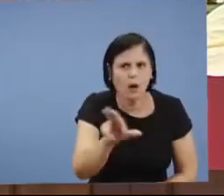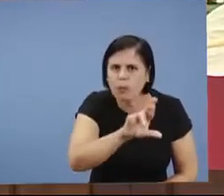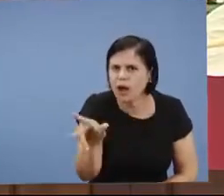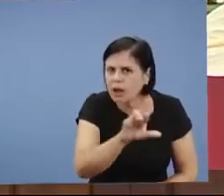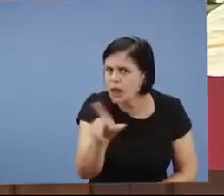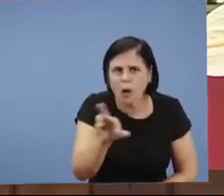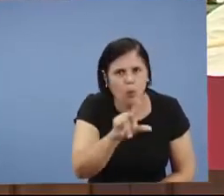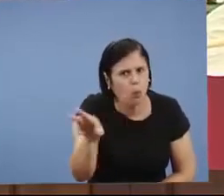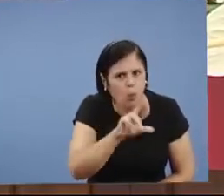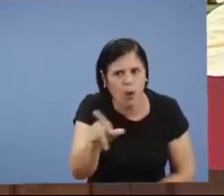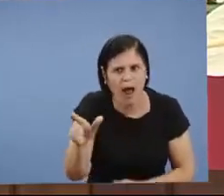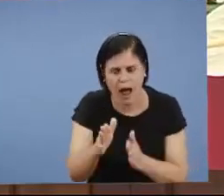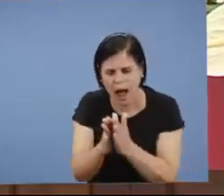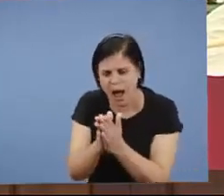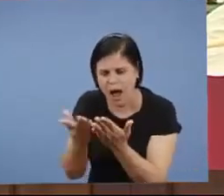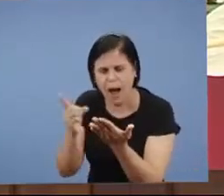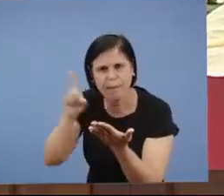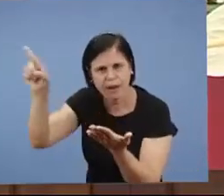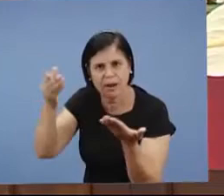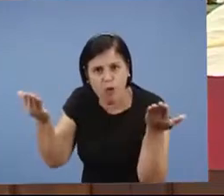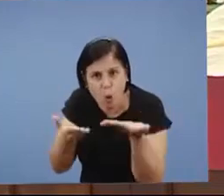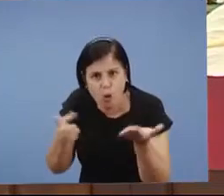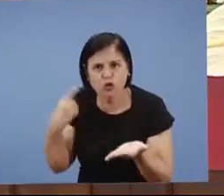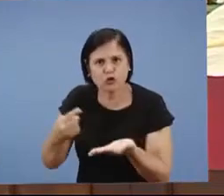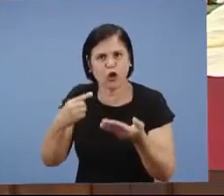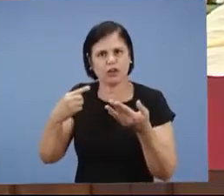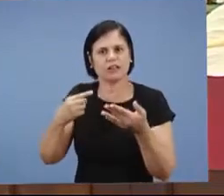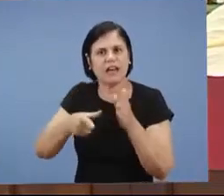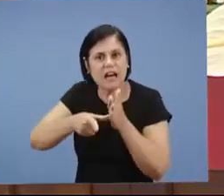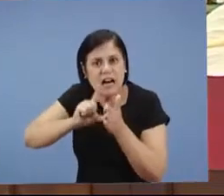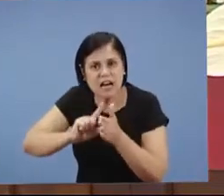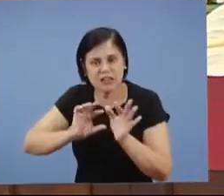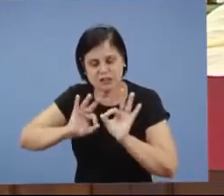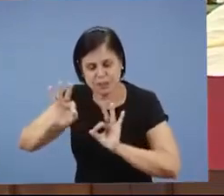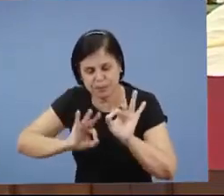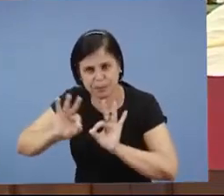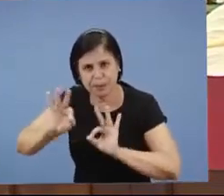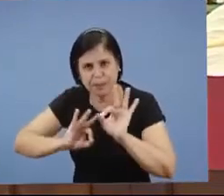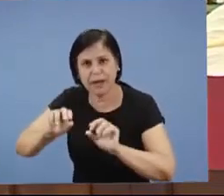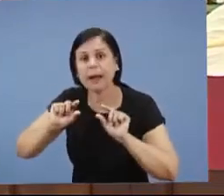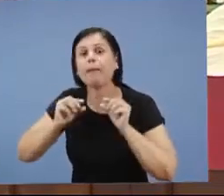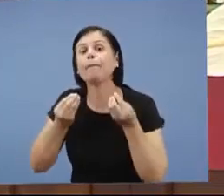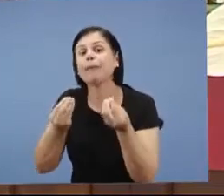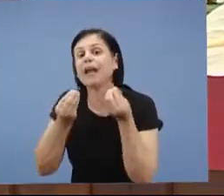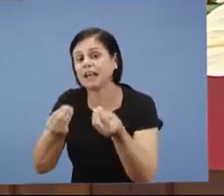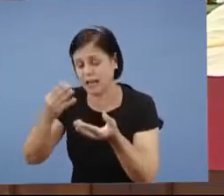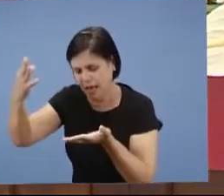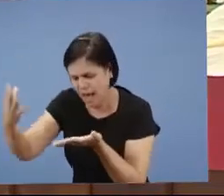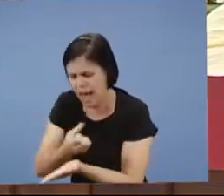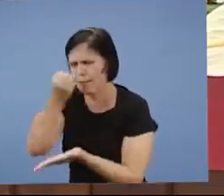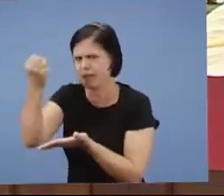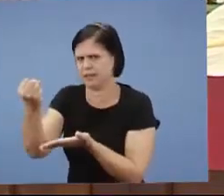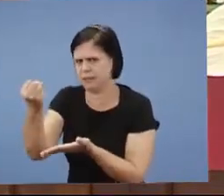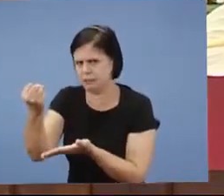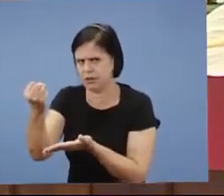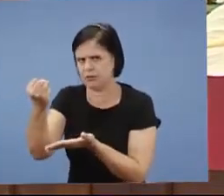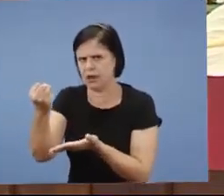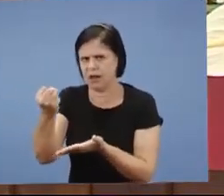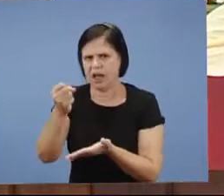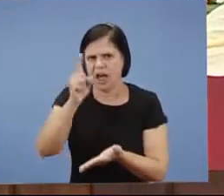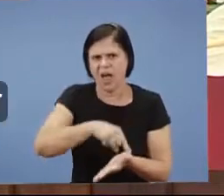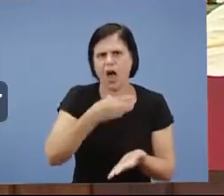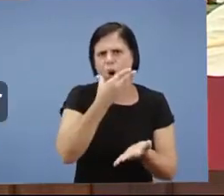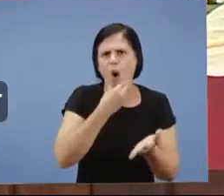Não é não. Essa palavra que está sendo dita hoje é preparar um povo para o arrebatamento. Não é conversa que viveu